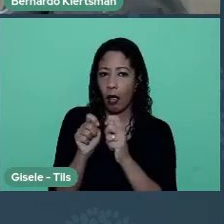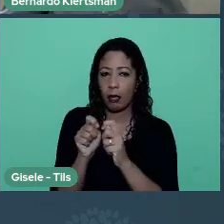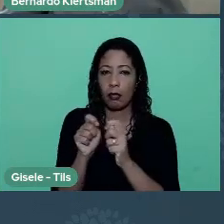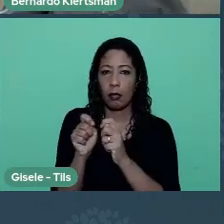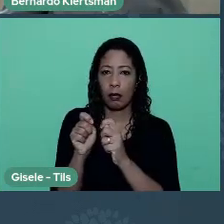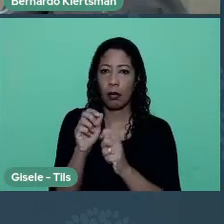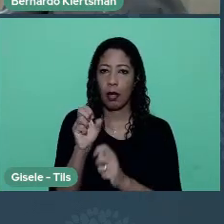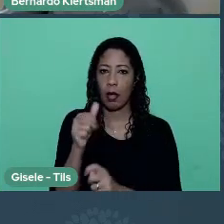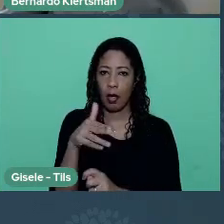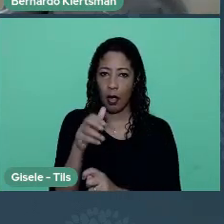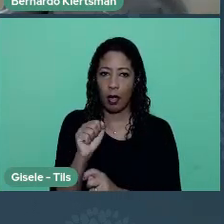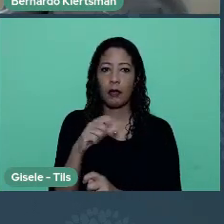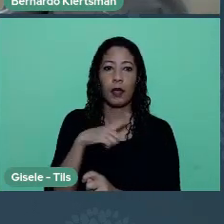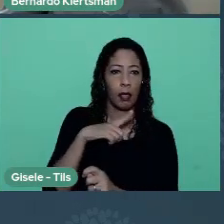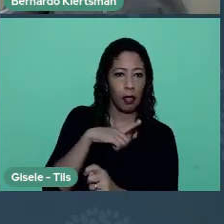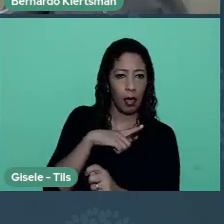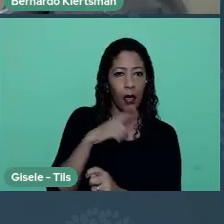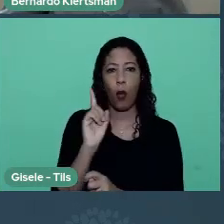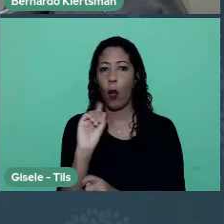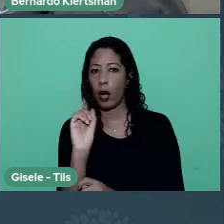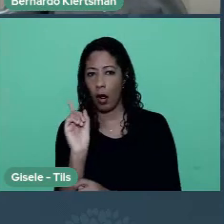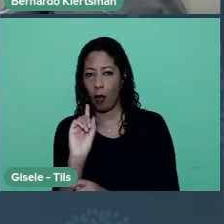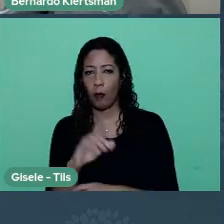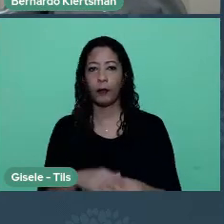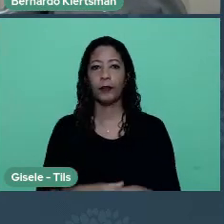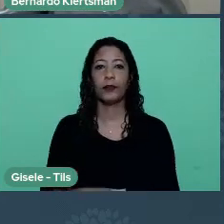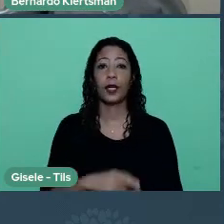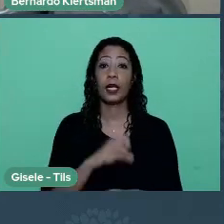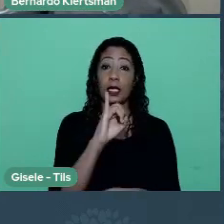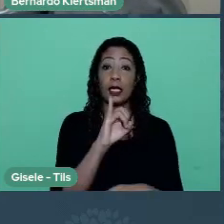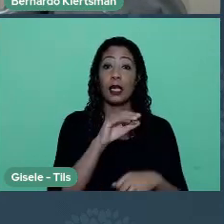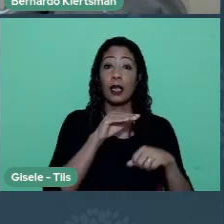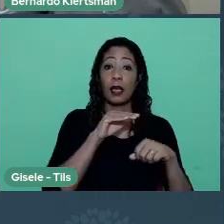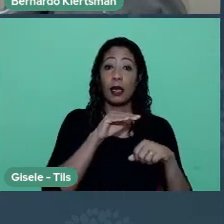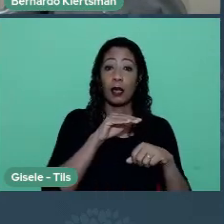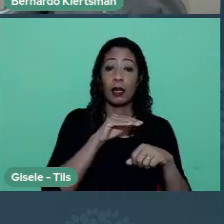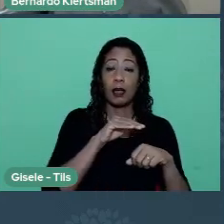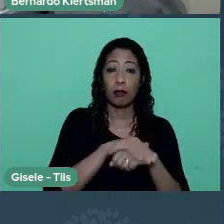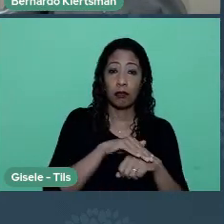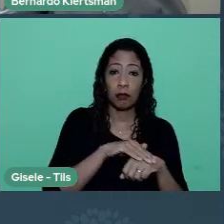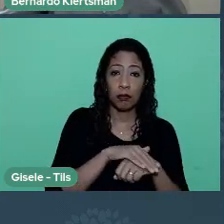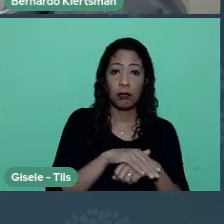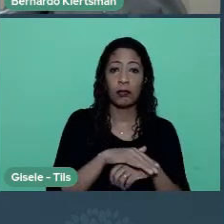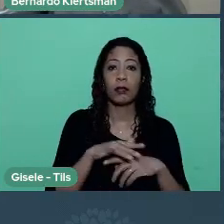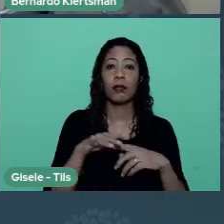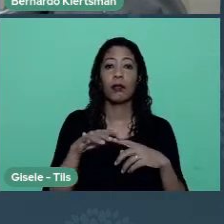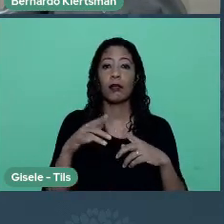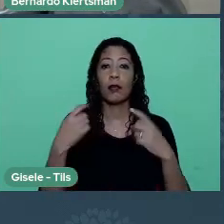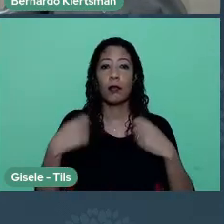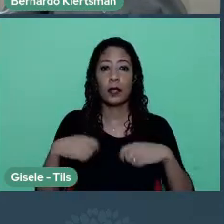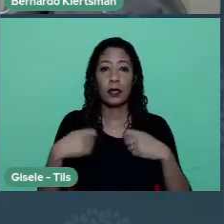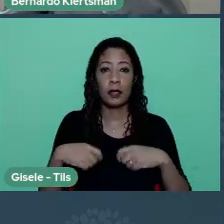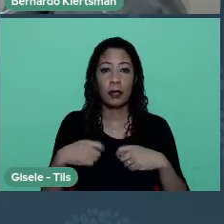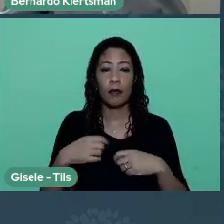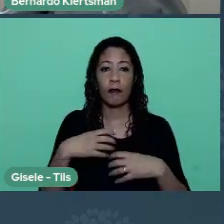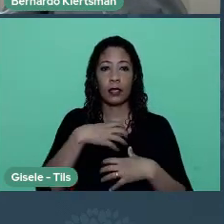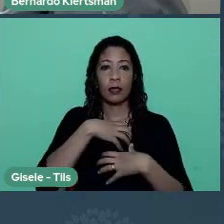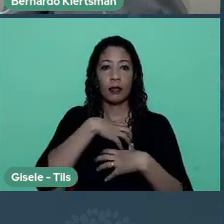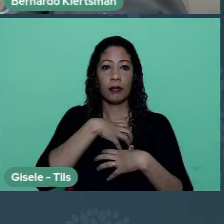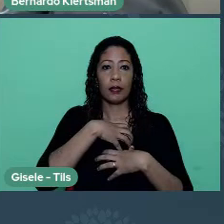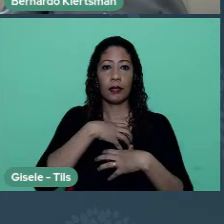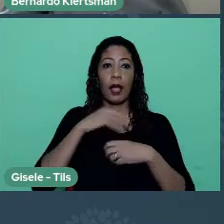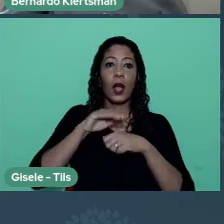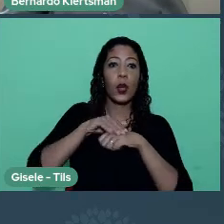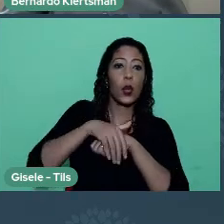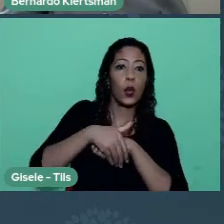tem sintomatologia noturna, necessidade de medicação de alívio, se você tem sintomatologia noturna, mas o que